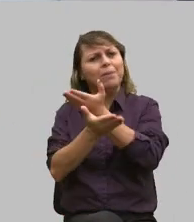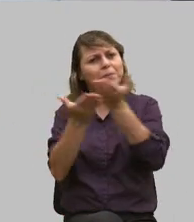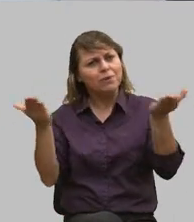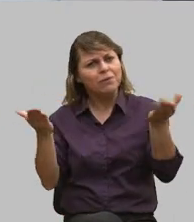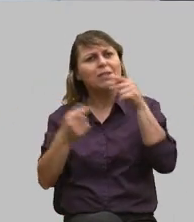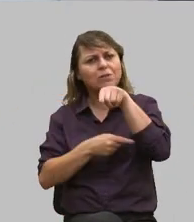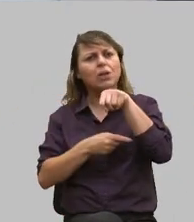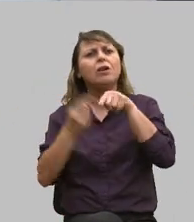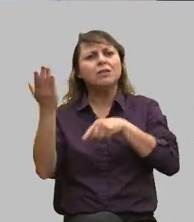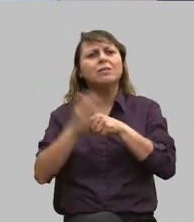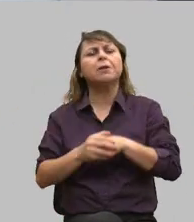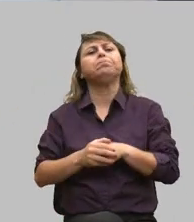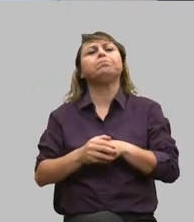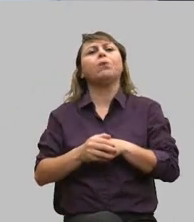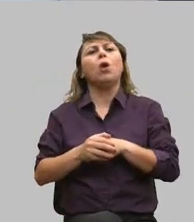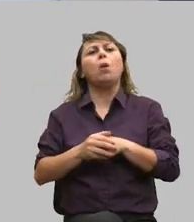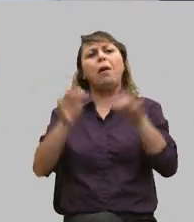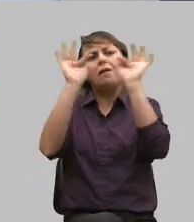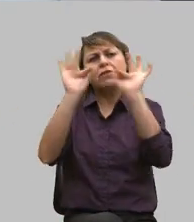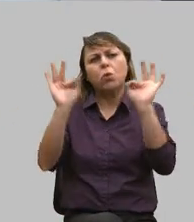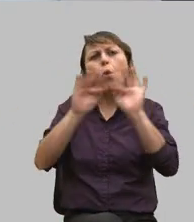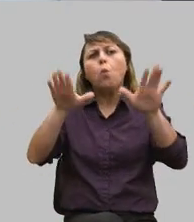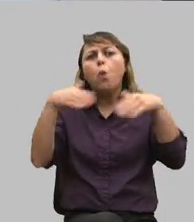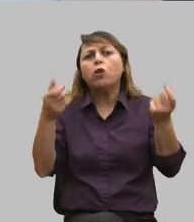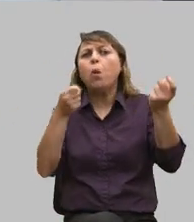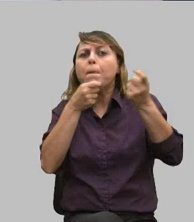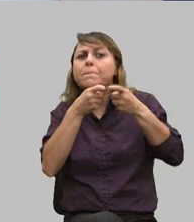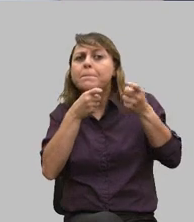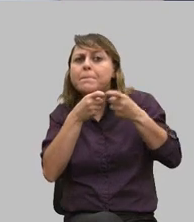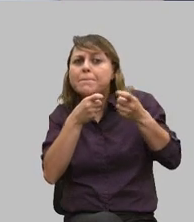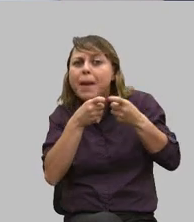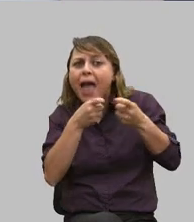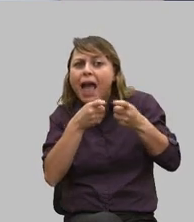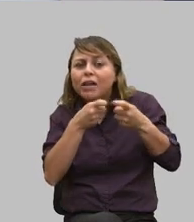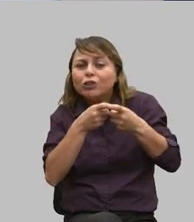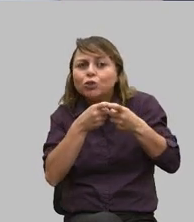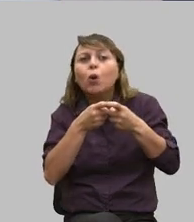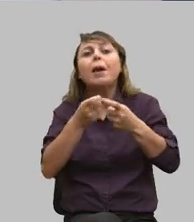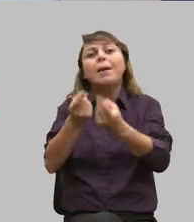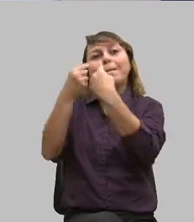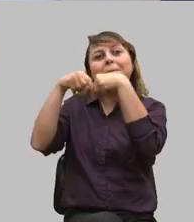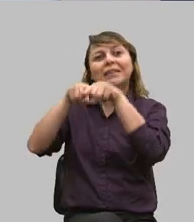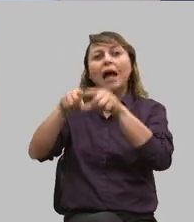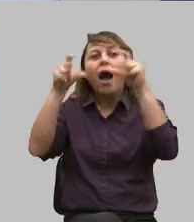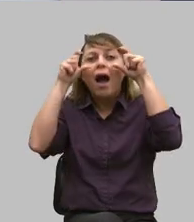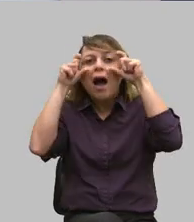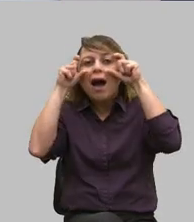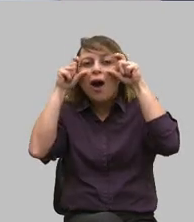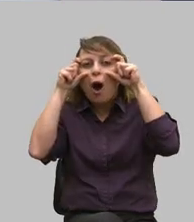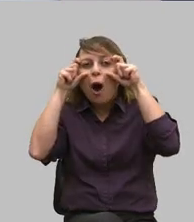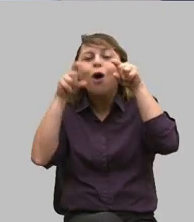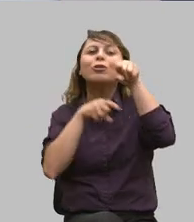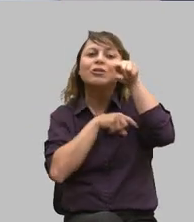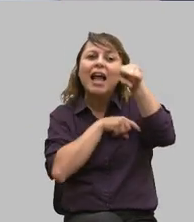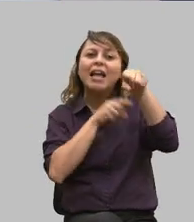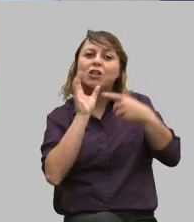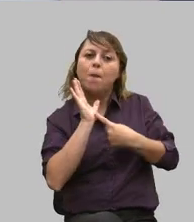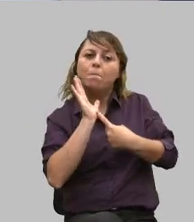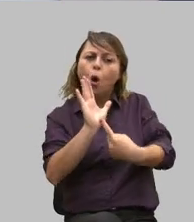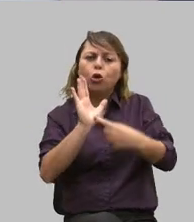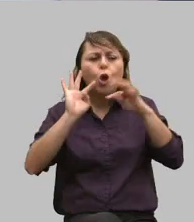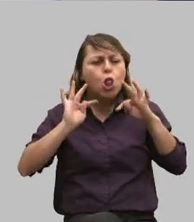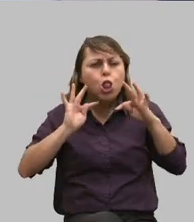essa narrativa quando o médico empresta seus óculos a miguelin este mostra